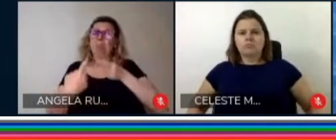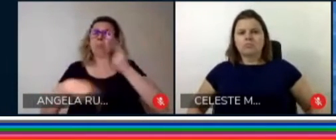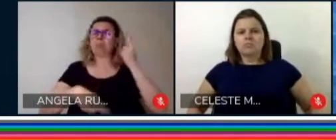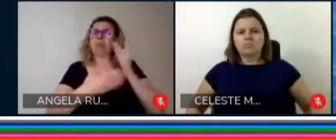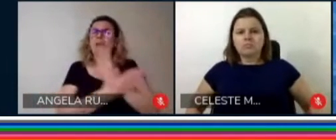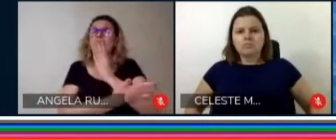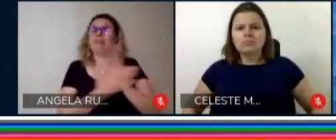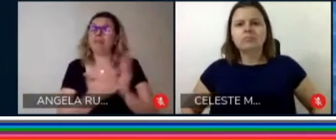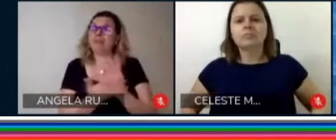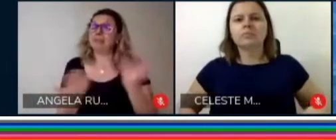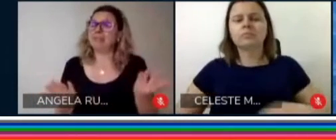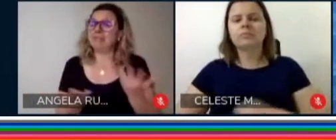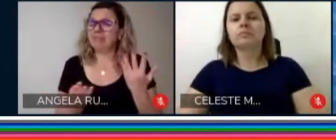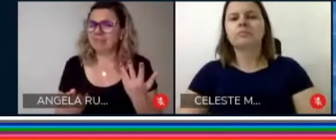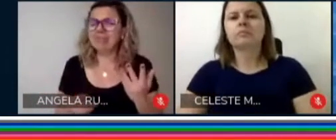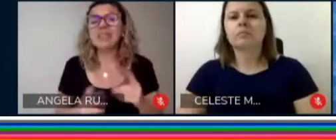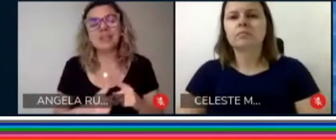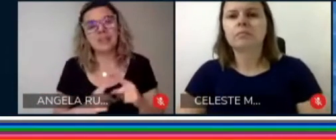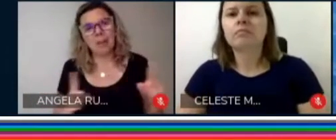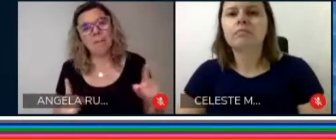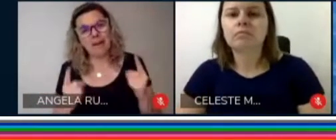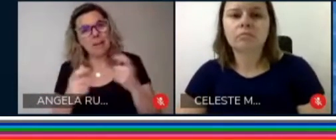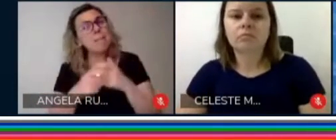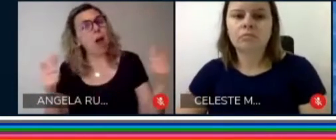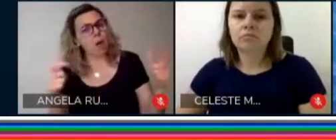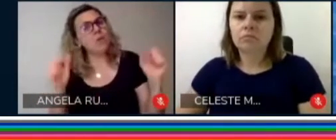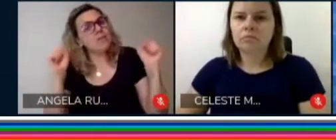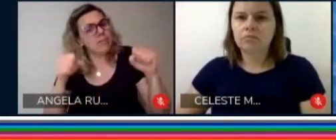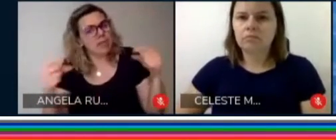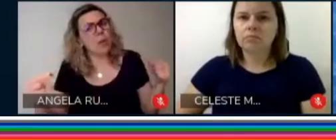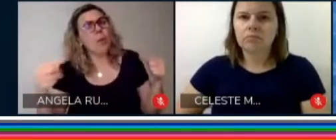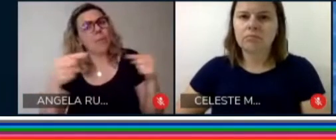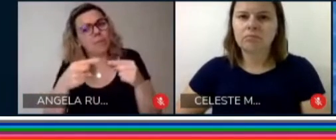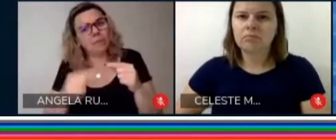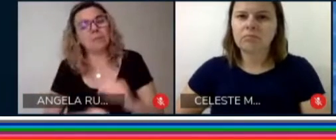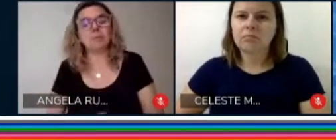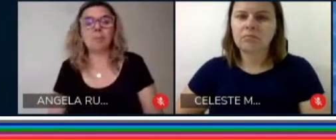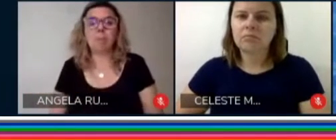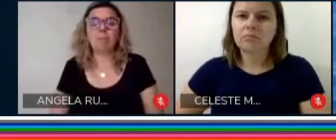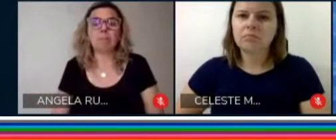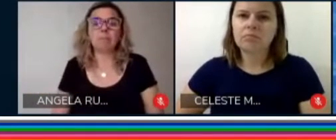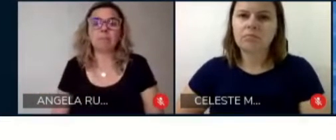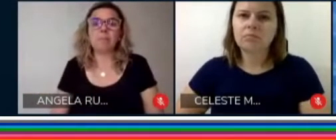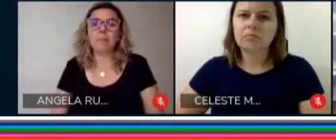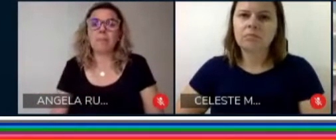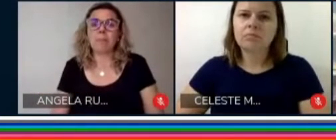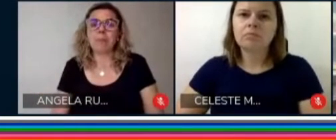né? E aí, a partir daqui, eu sei o que eu vou encontrar a partir da minha leitura, né?